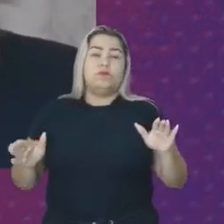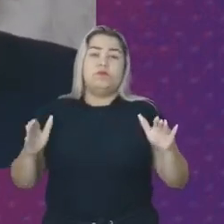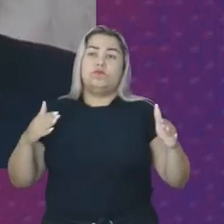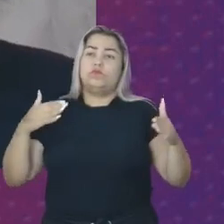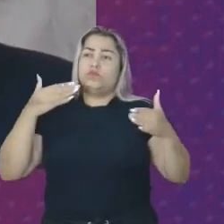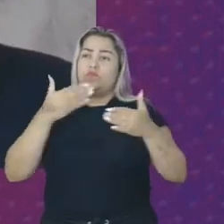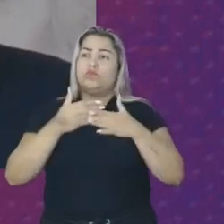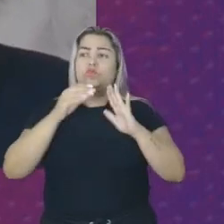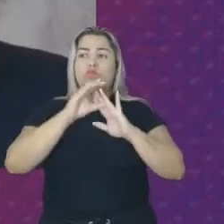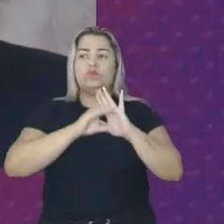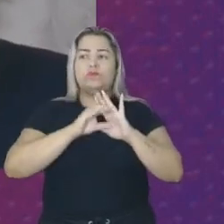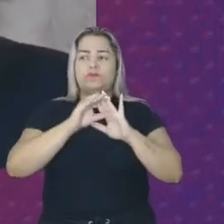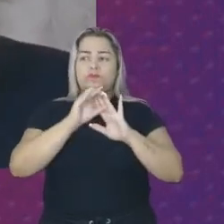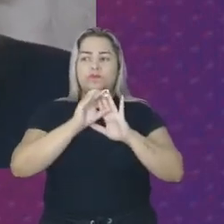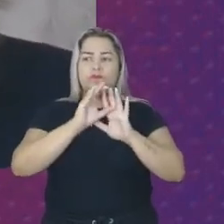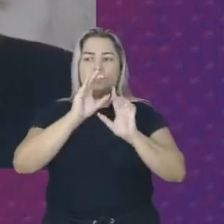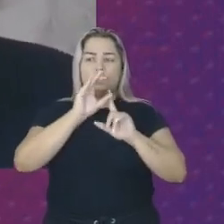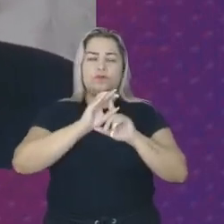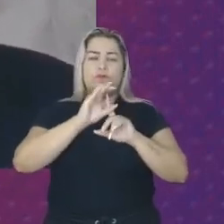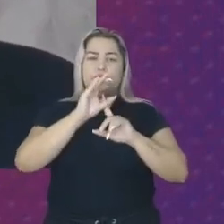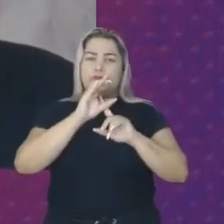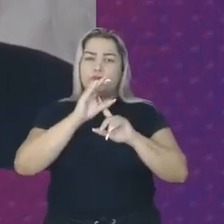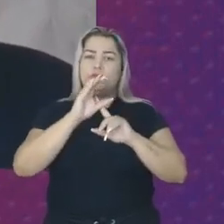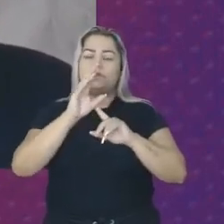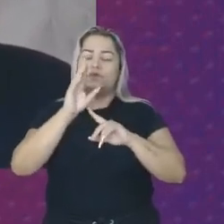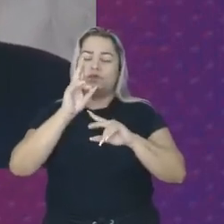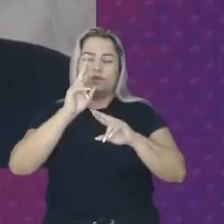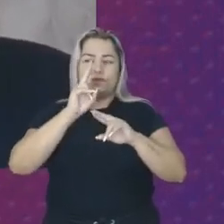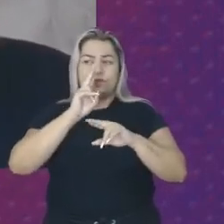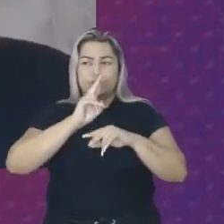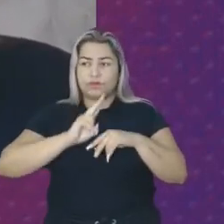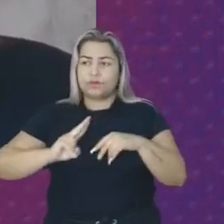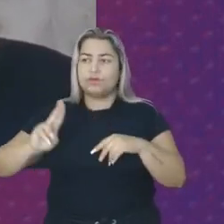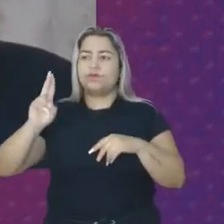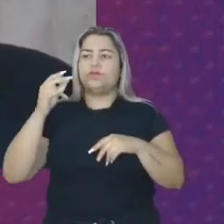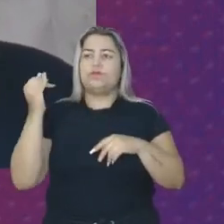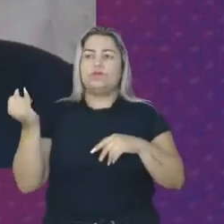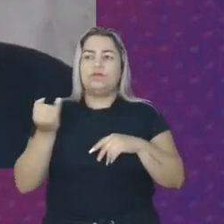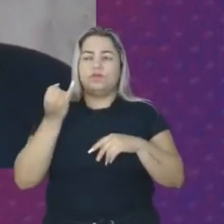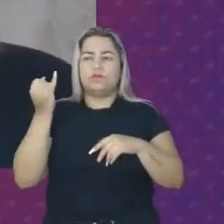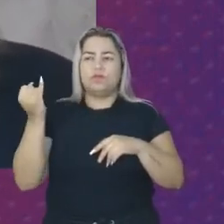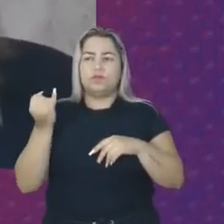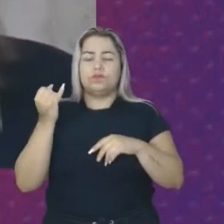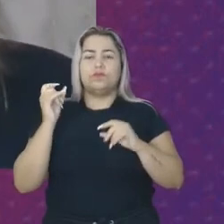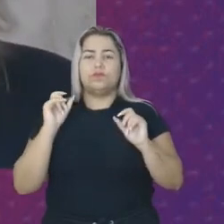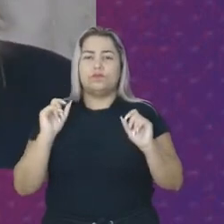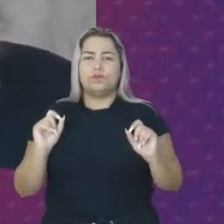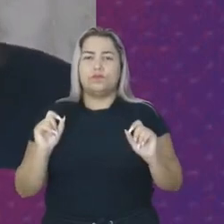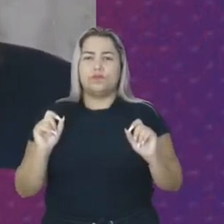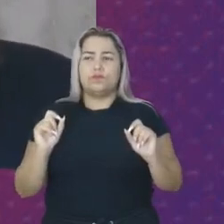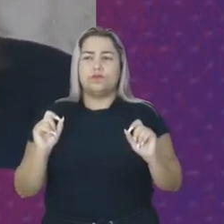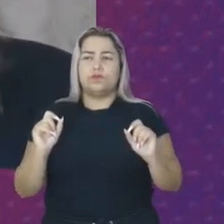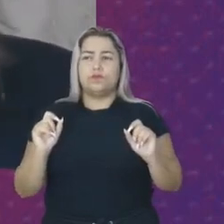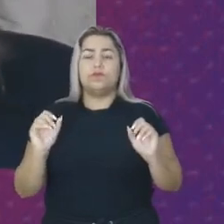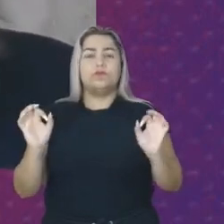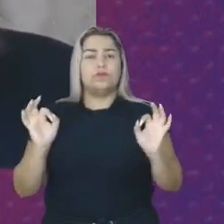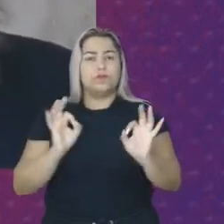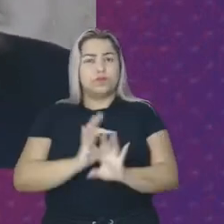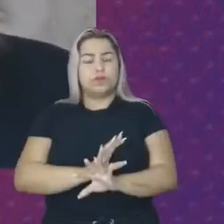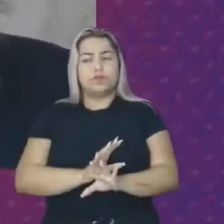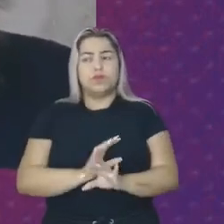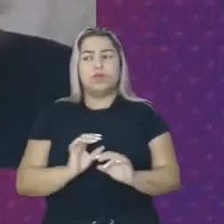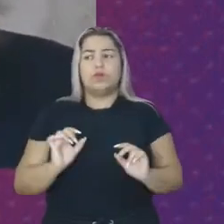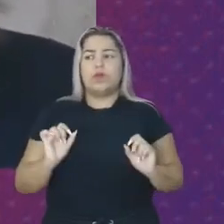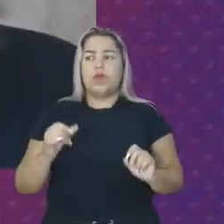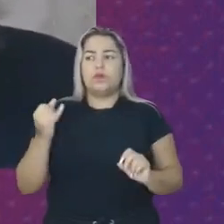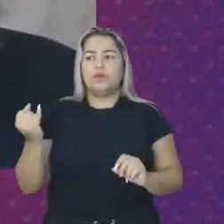currículos escolares, os currículos das universidades, é fundamental. E, indo para a conclusão,